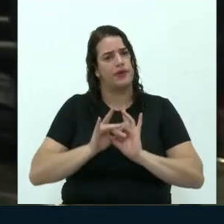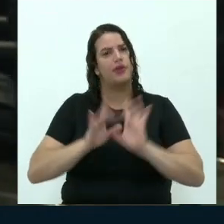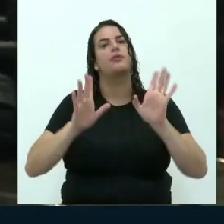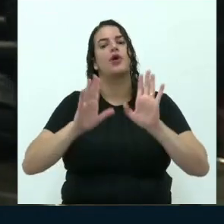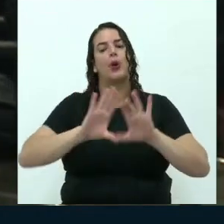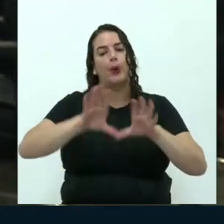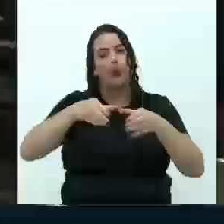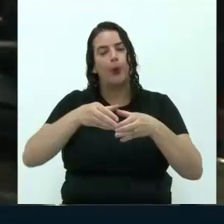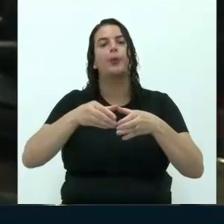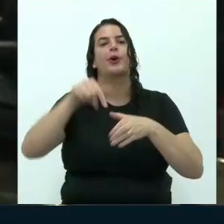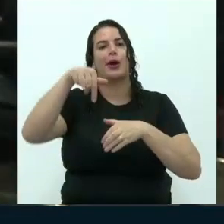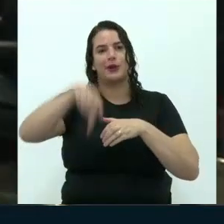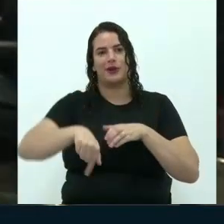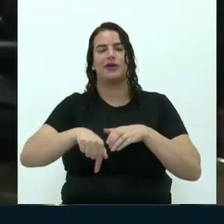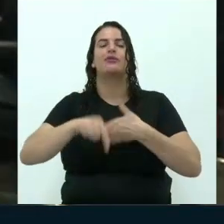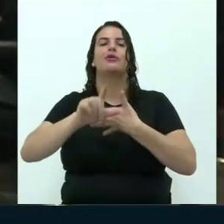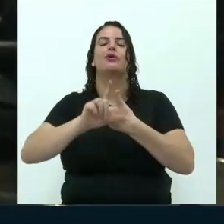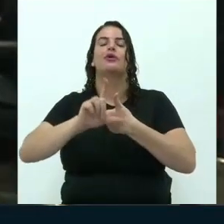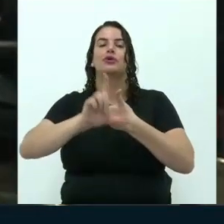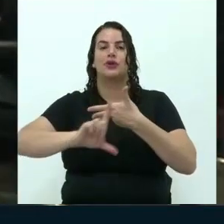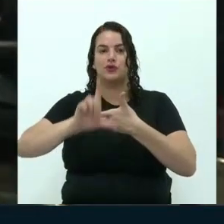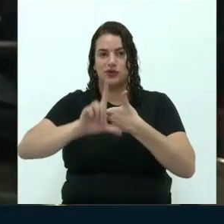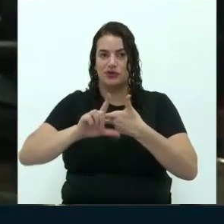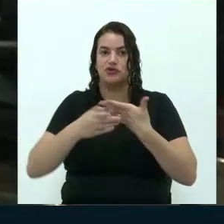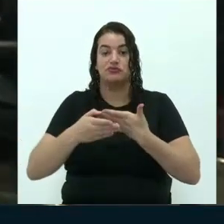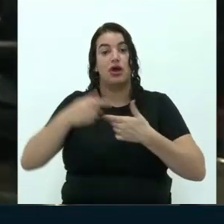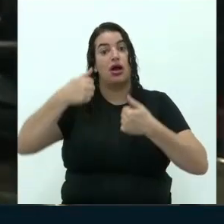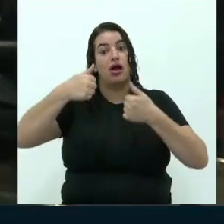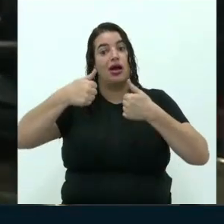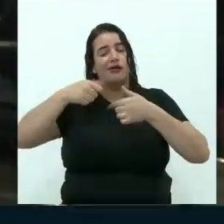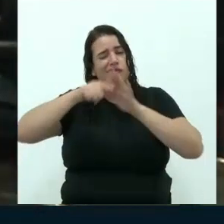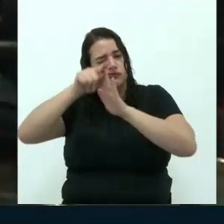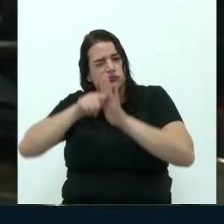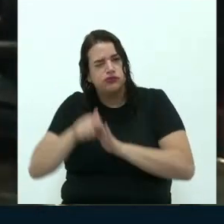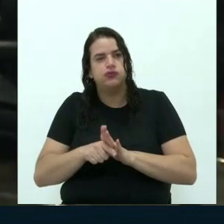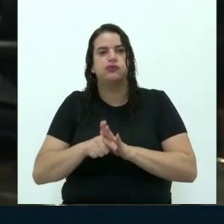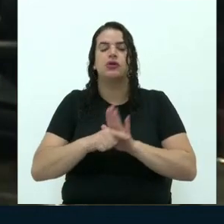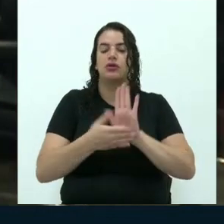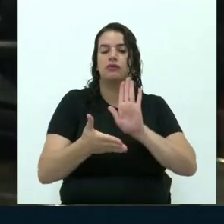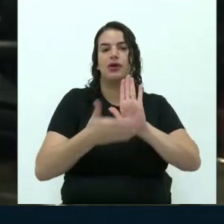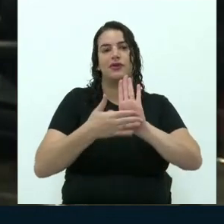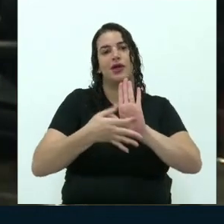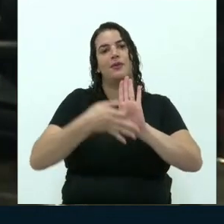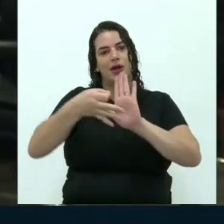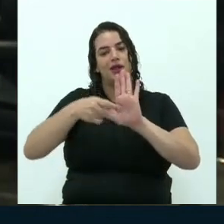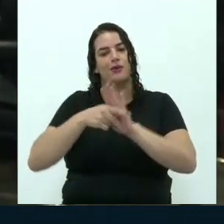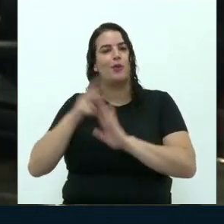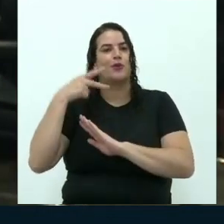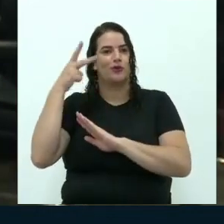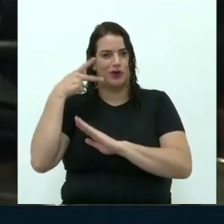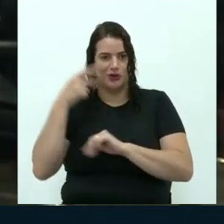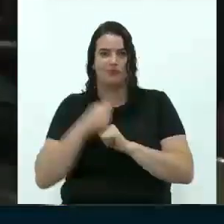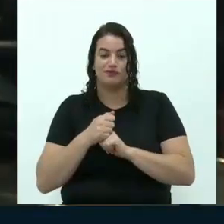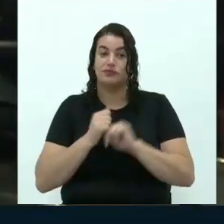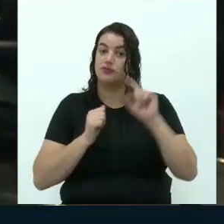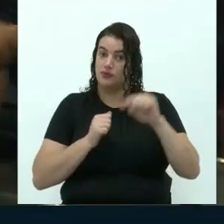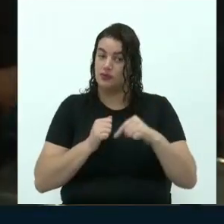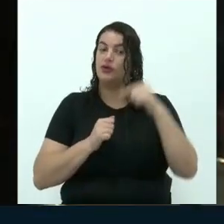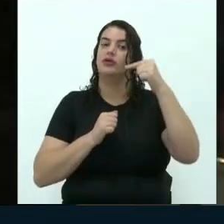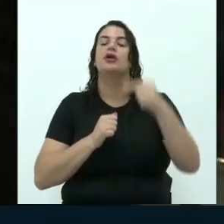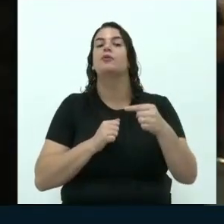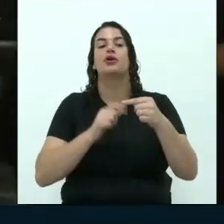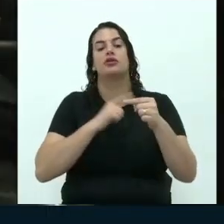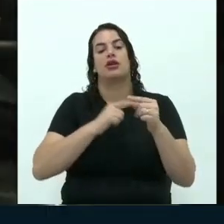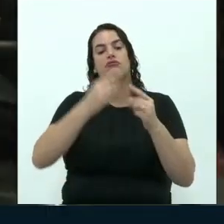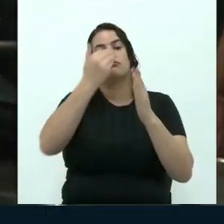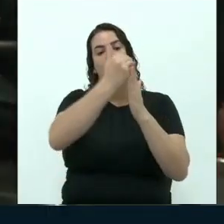às comissões permanentes do Legislativo, onde eles são analisados e recebem pareceres dos vereadores. Já na ordem do dia, há 11